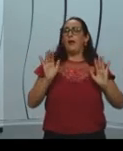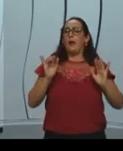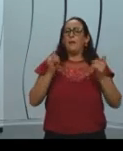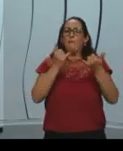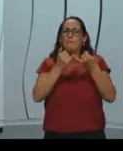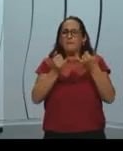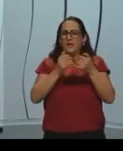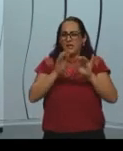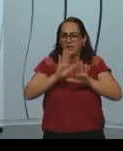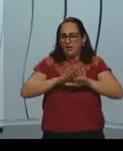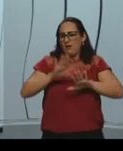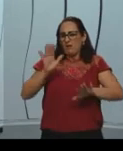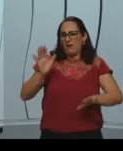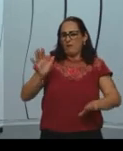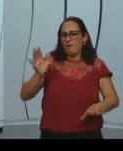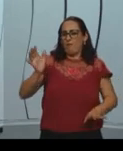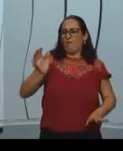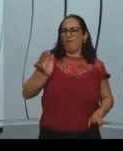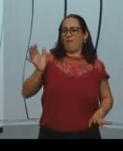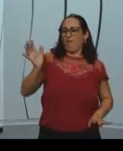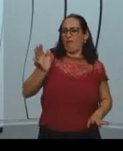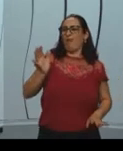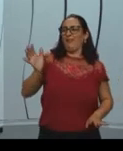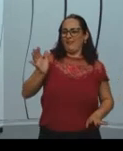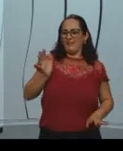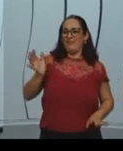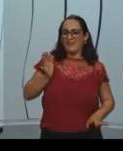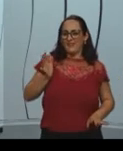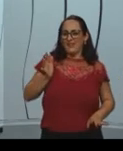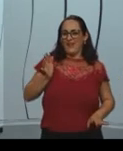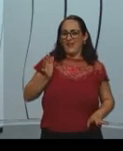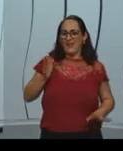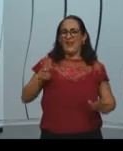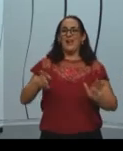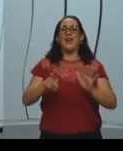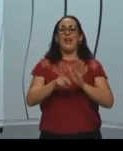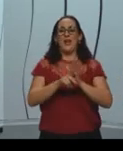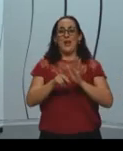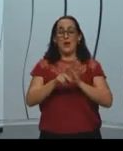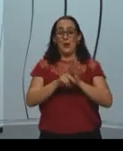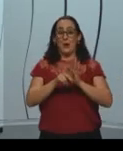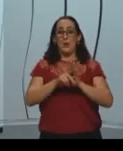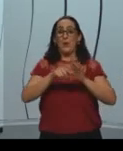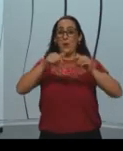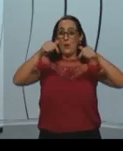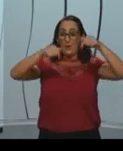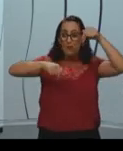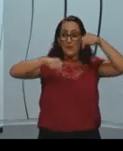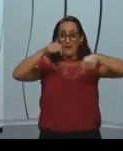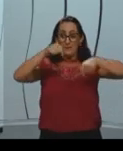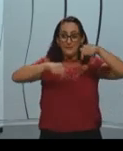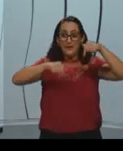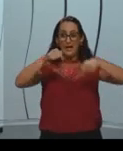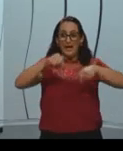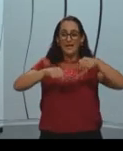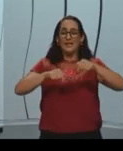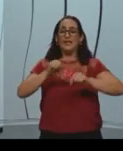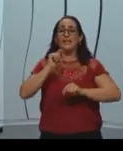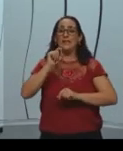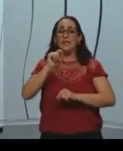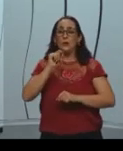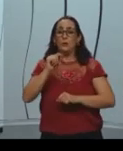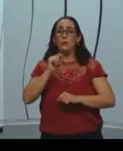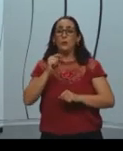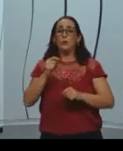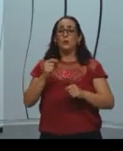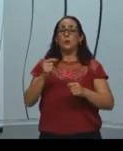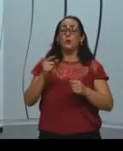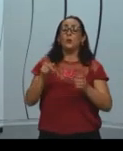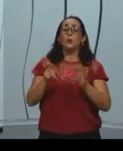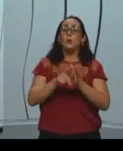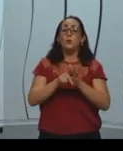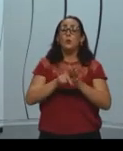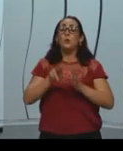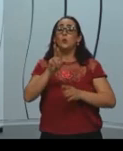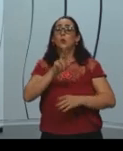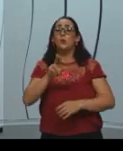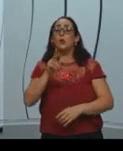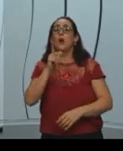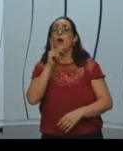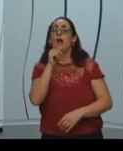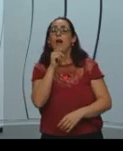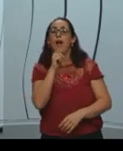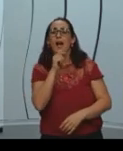a utilização como força motriz a água, né? Então, eram engenhos hidráulicos e nos quais a gente tinha um grande número de